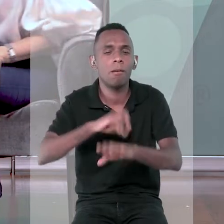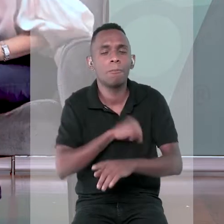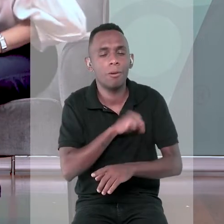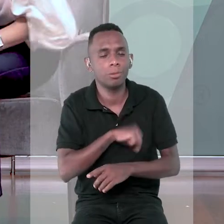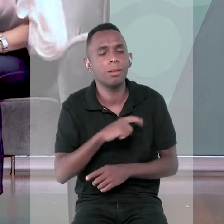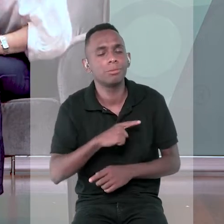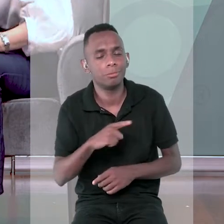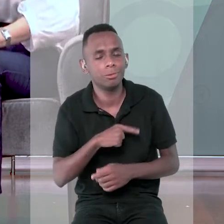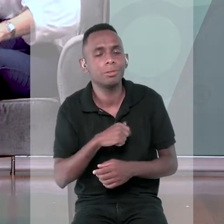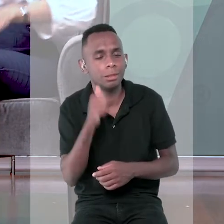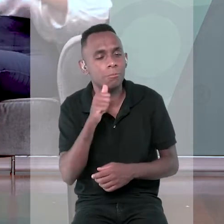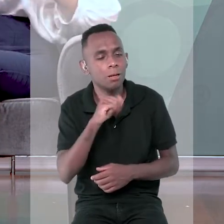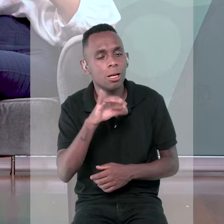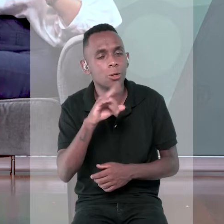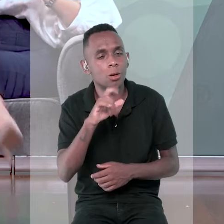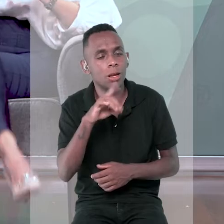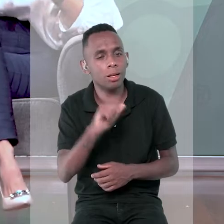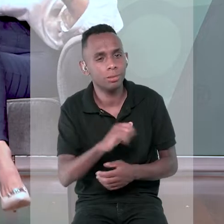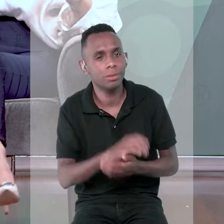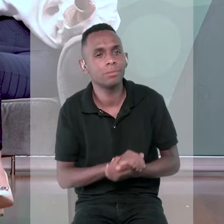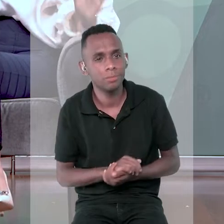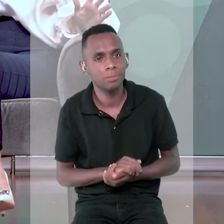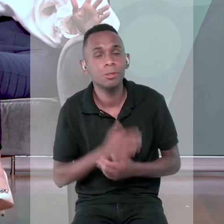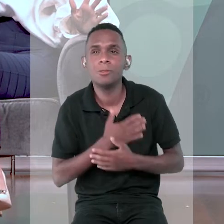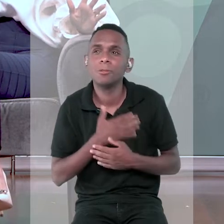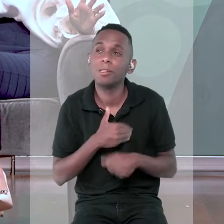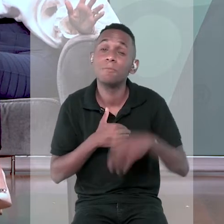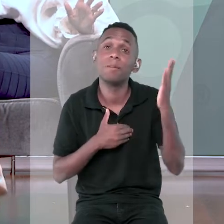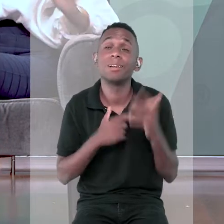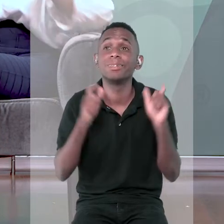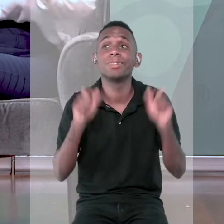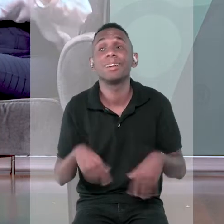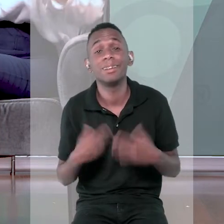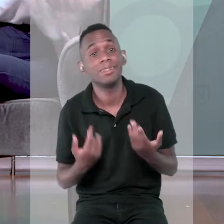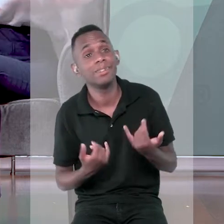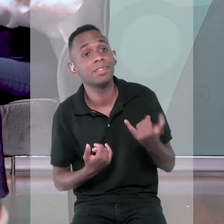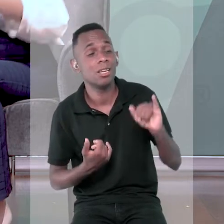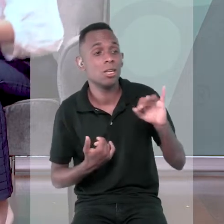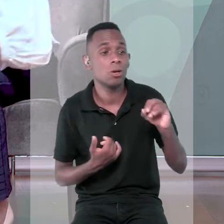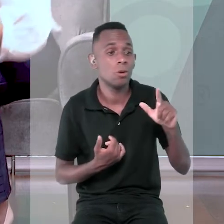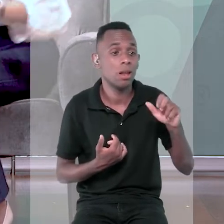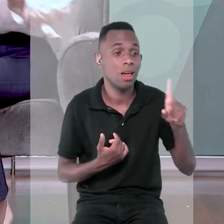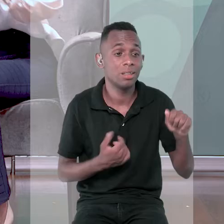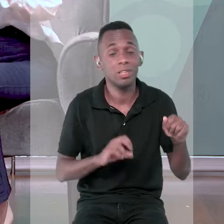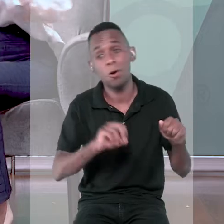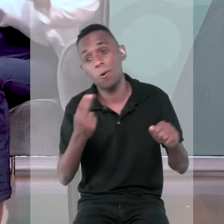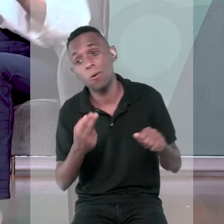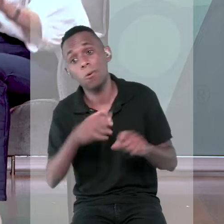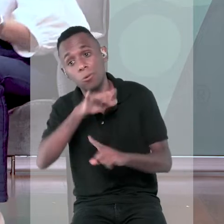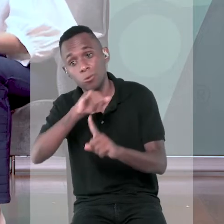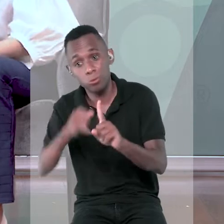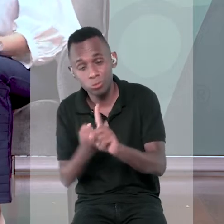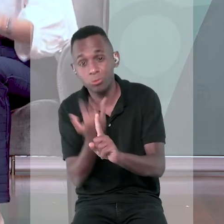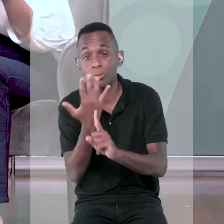Isabel? Maquiavélica. Eu acho que eu não sei quem eu gostei mais, no final das contas, se foi da Yolanda de Aragão, se foi de Joana d'Arc, mas as duas